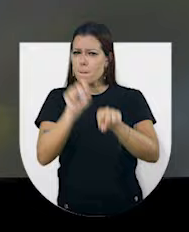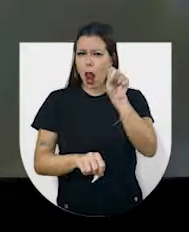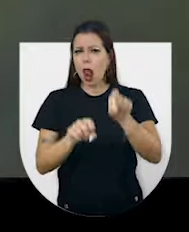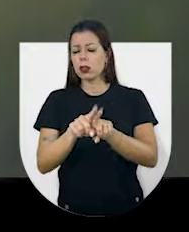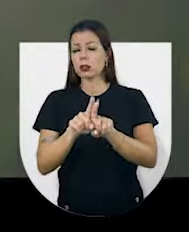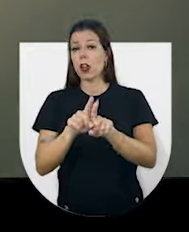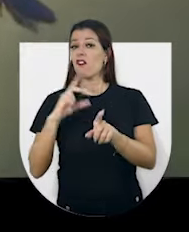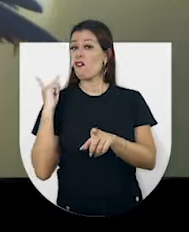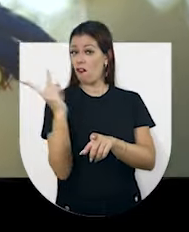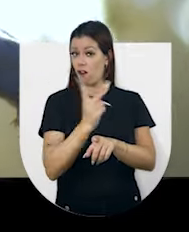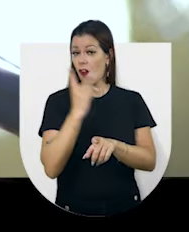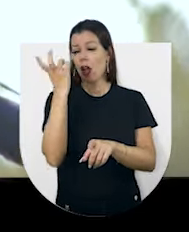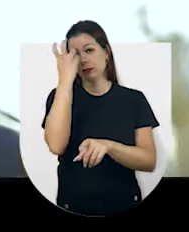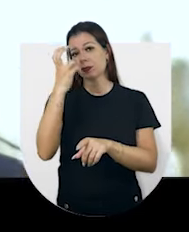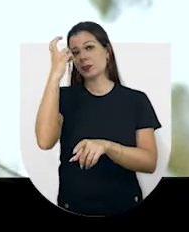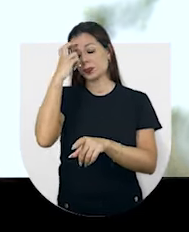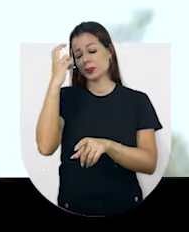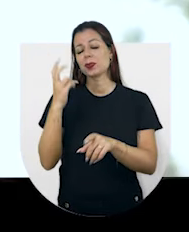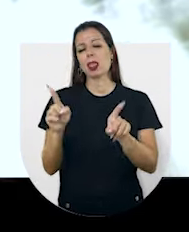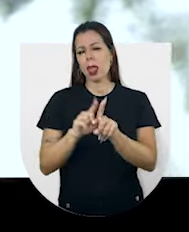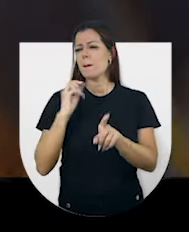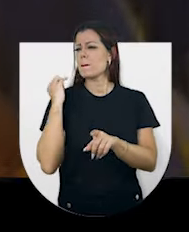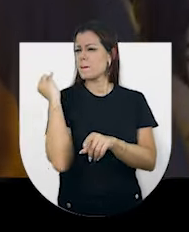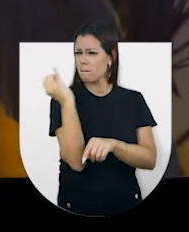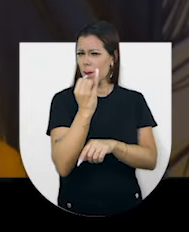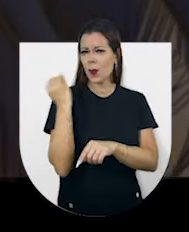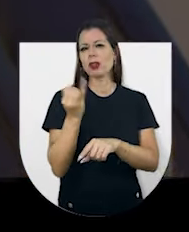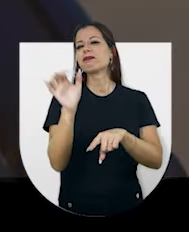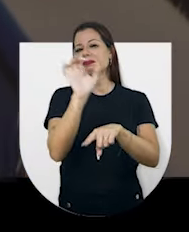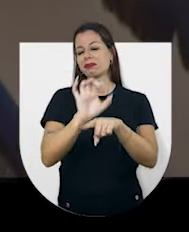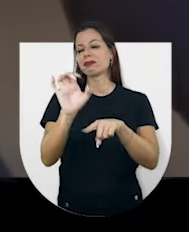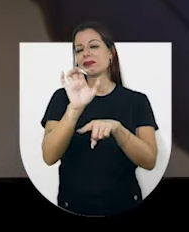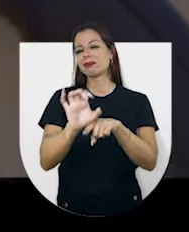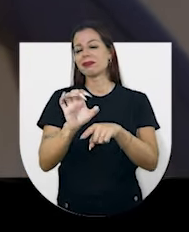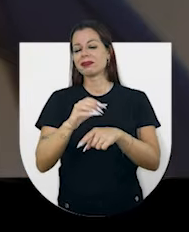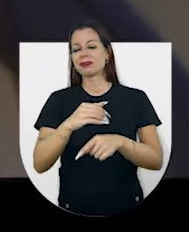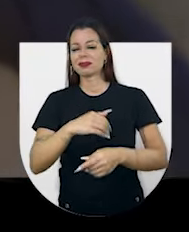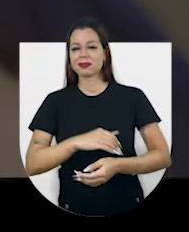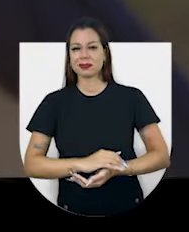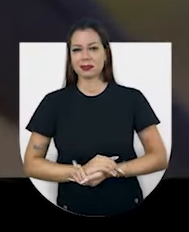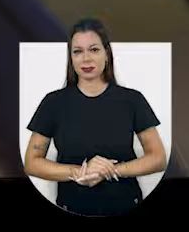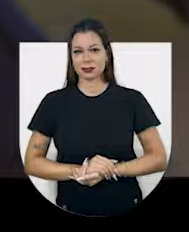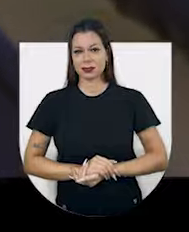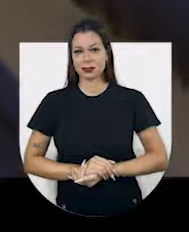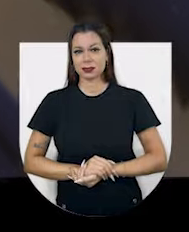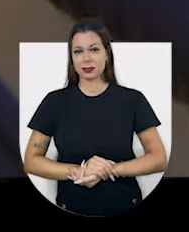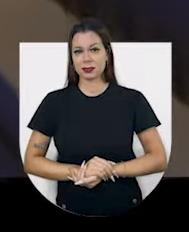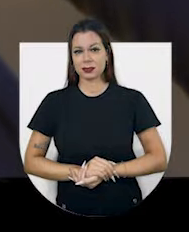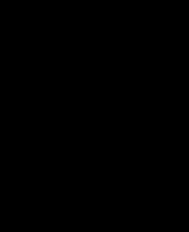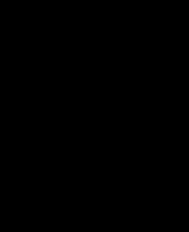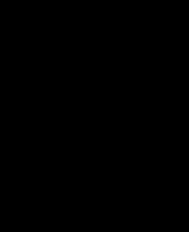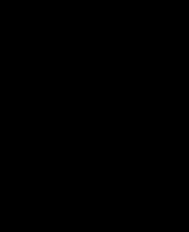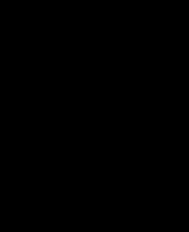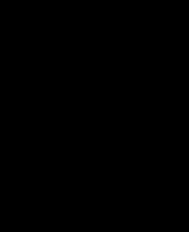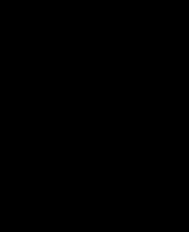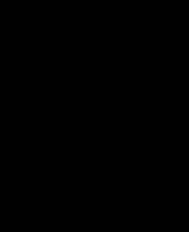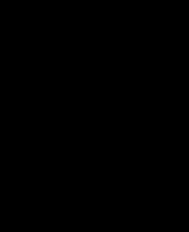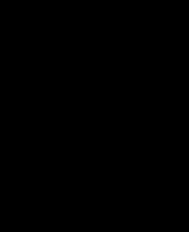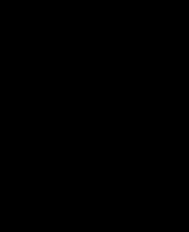indígenas, quebrando estereótipos e valorizando a sua cultura tão rica e importante para o nosso estado.